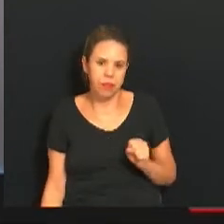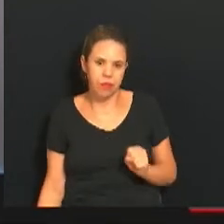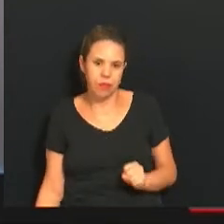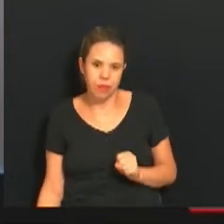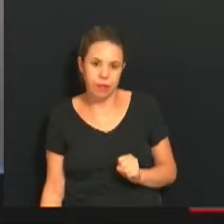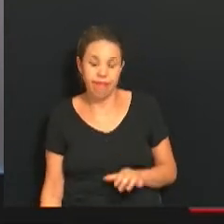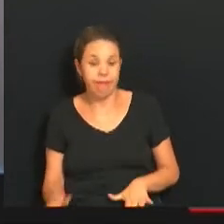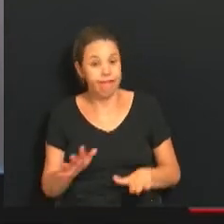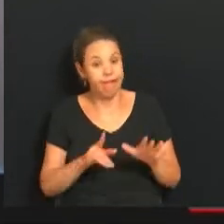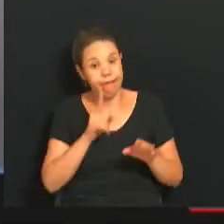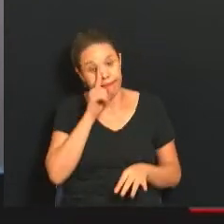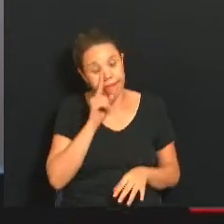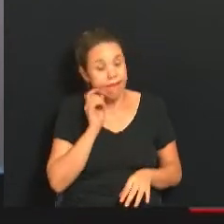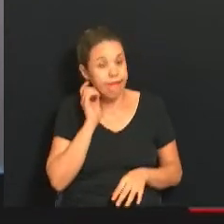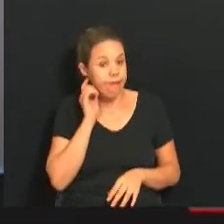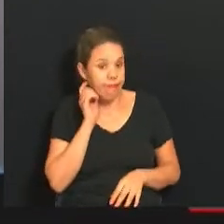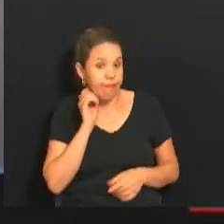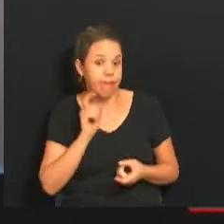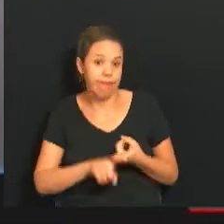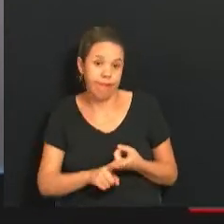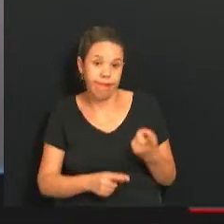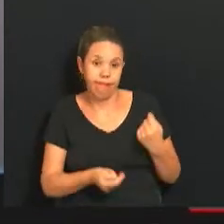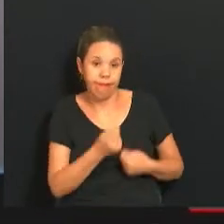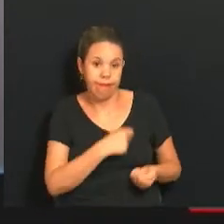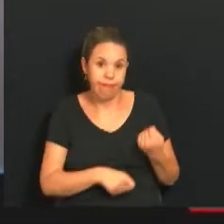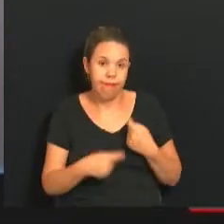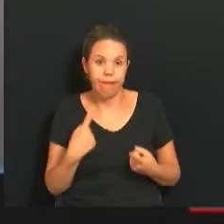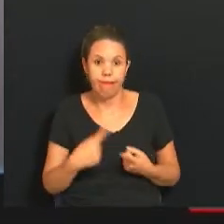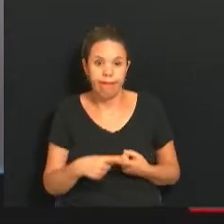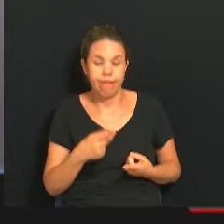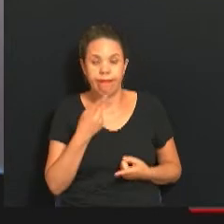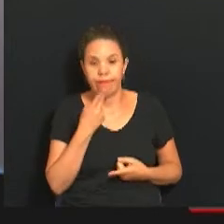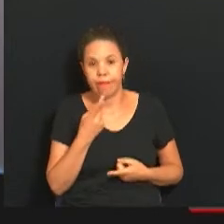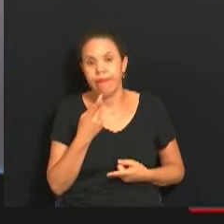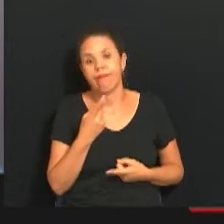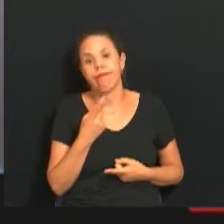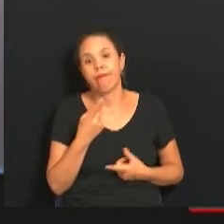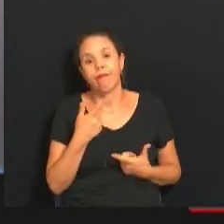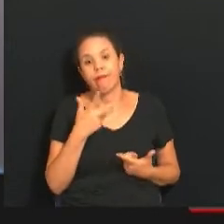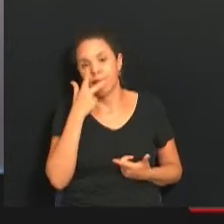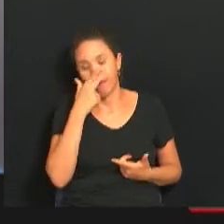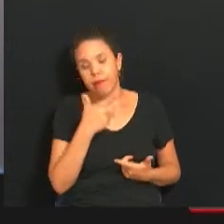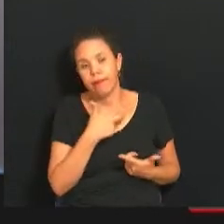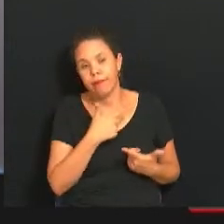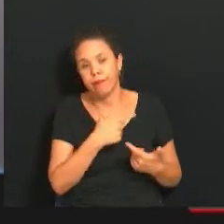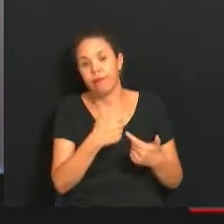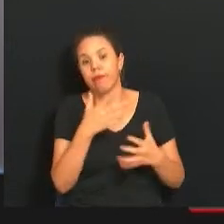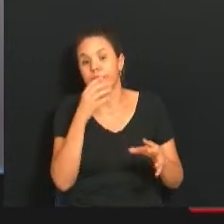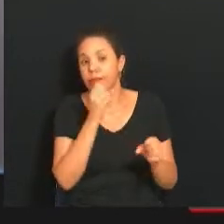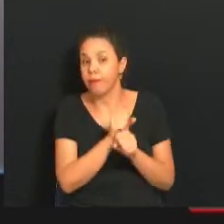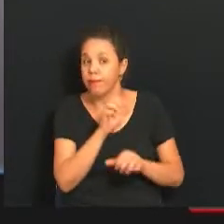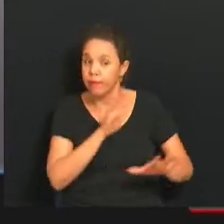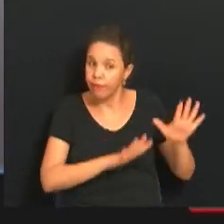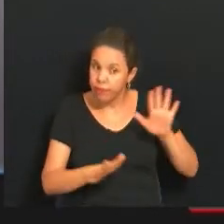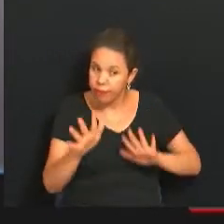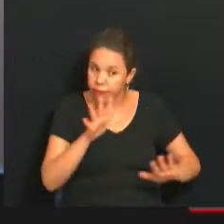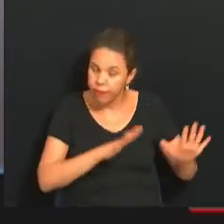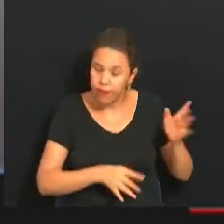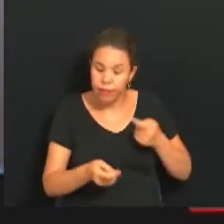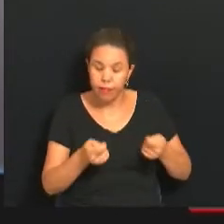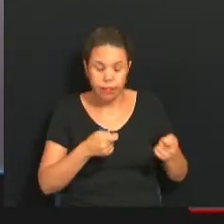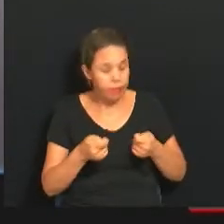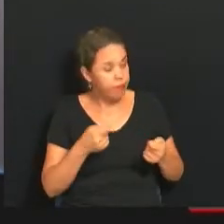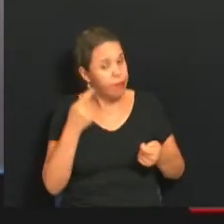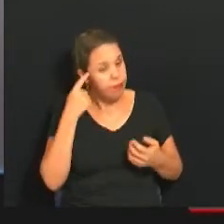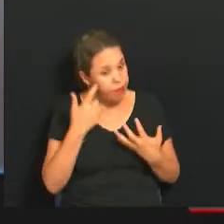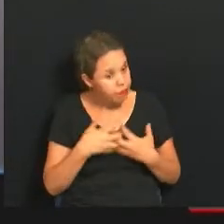pé por parte dessas sanções econômicas. Quando eu falava que as sanções são armas, é porque elas têm que ser muito bem calculadas. Os países eles têm que pensar muito